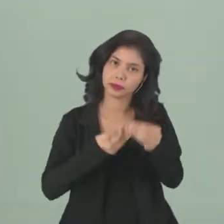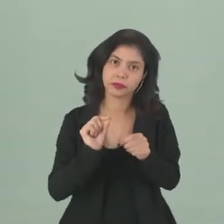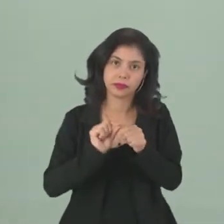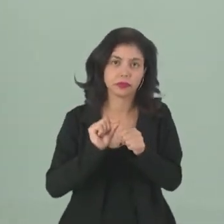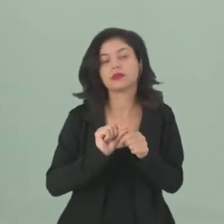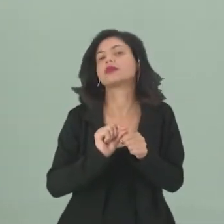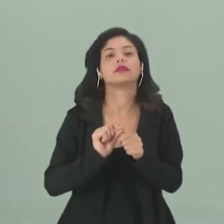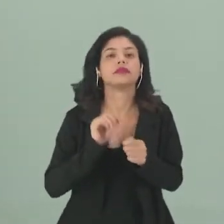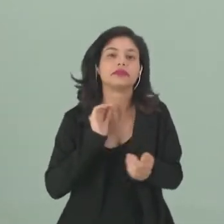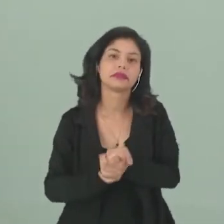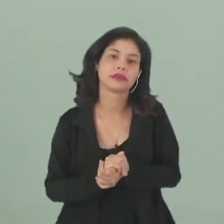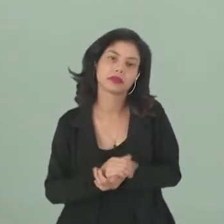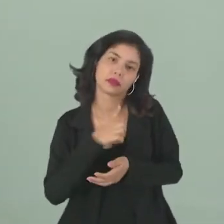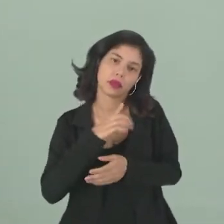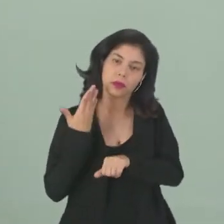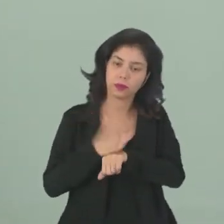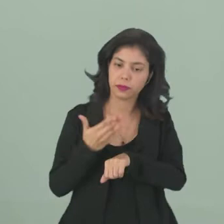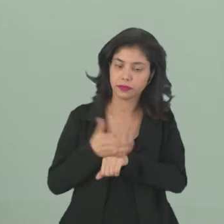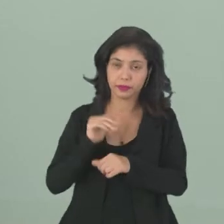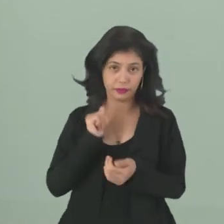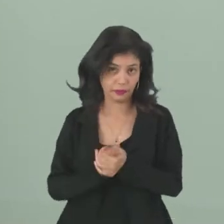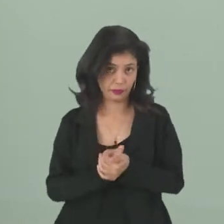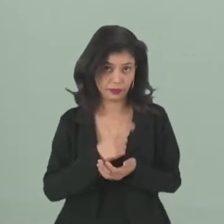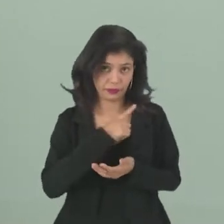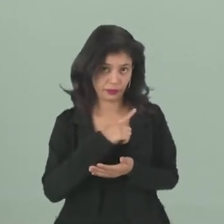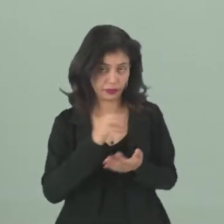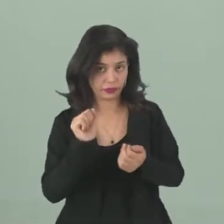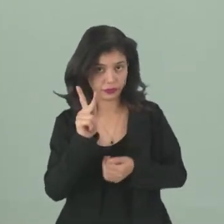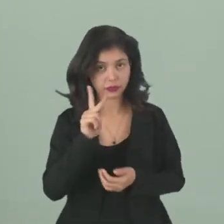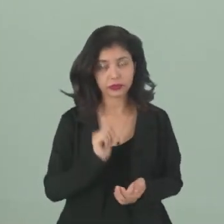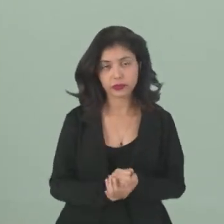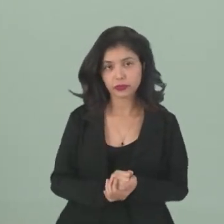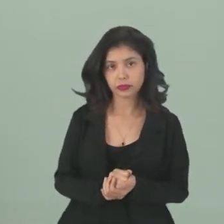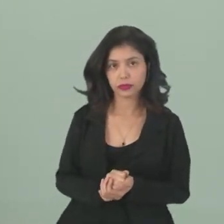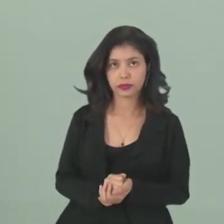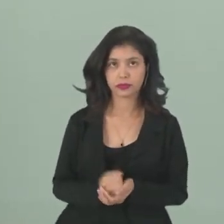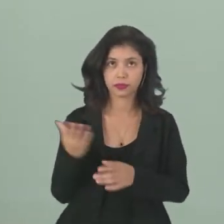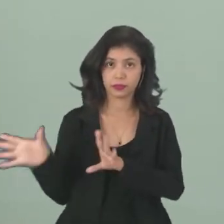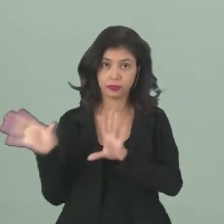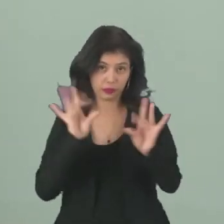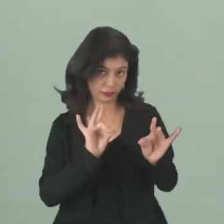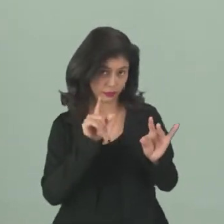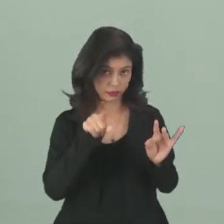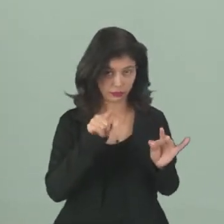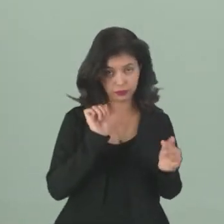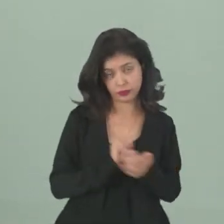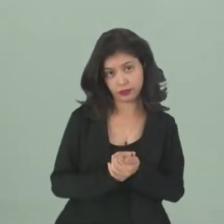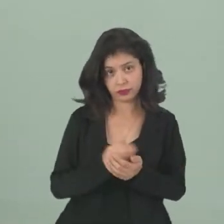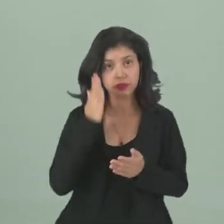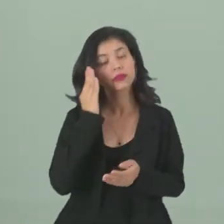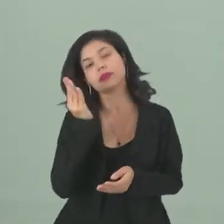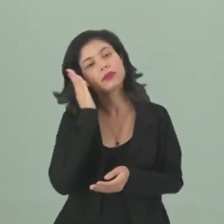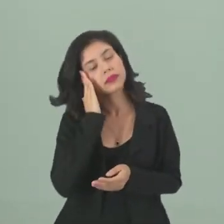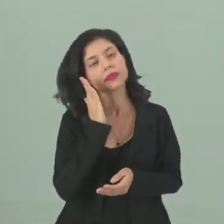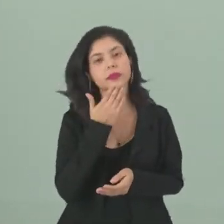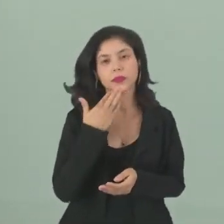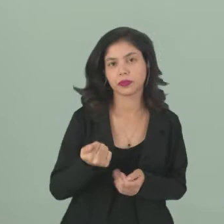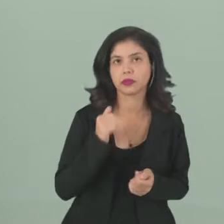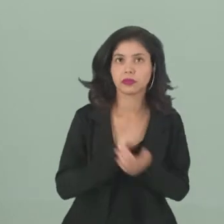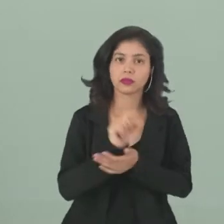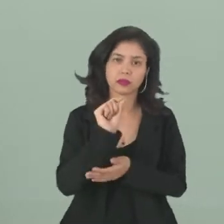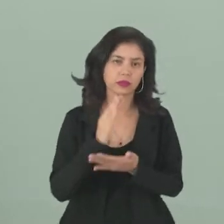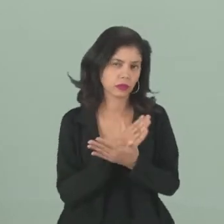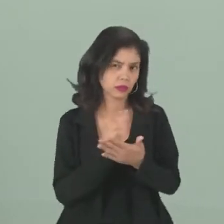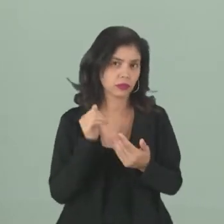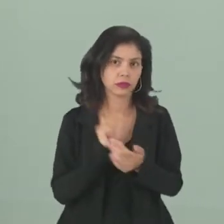essa democracia é, na prática, exercida, certo? Então, através disso, a gente vai entender agora alguns momentos em